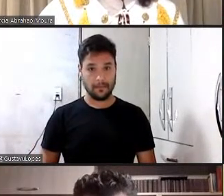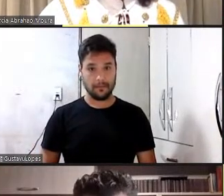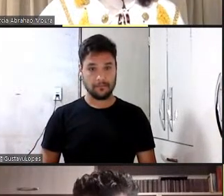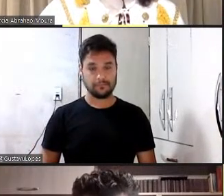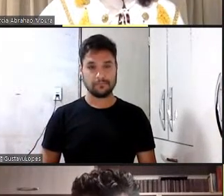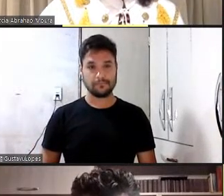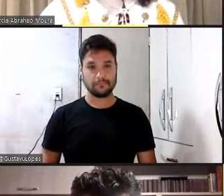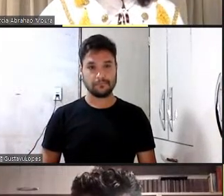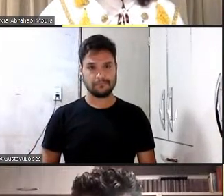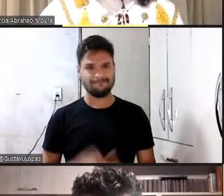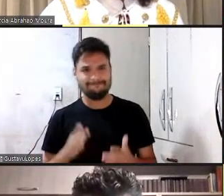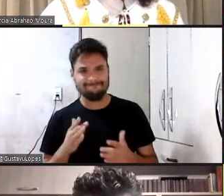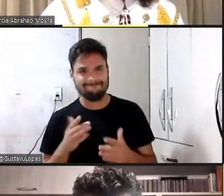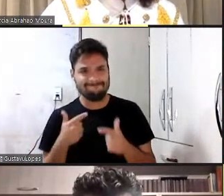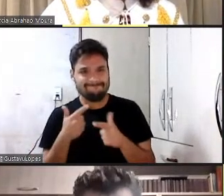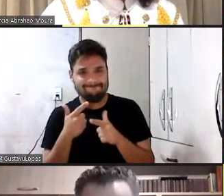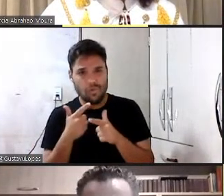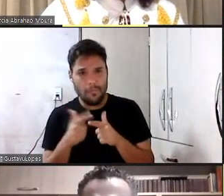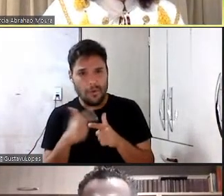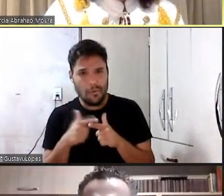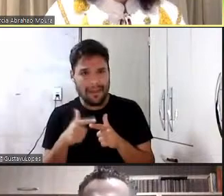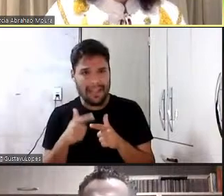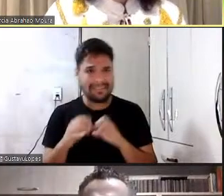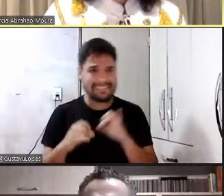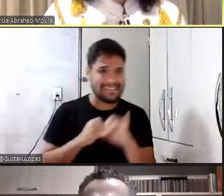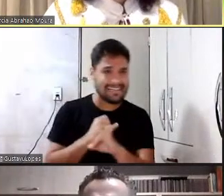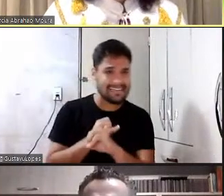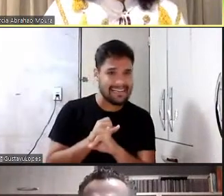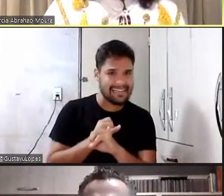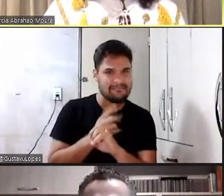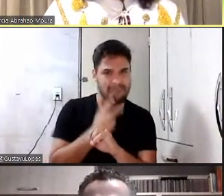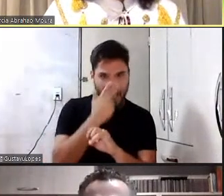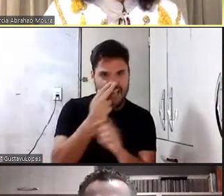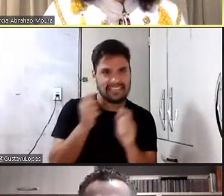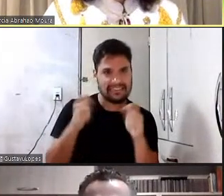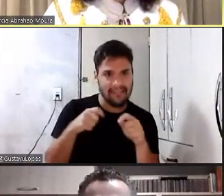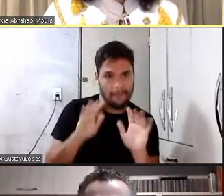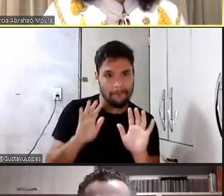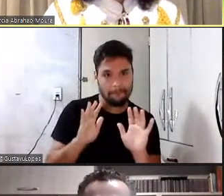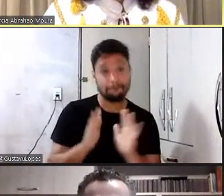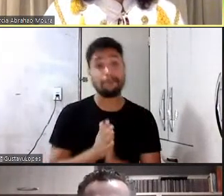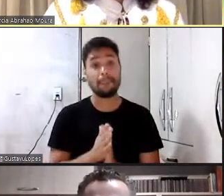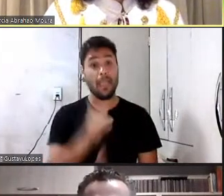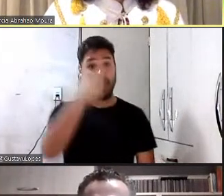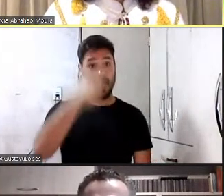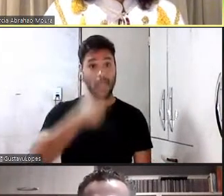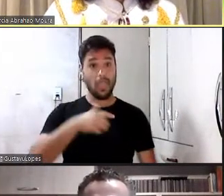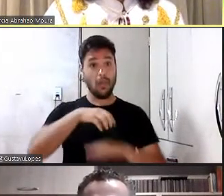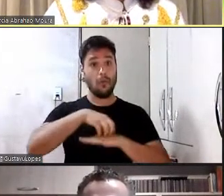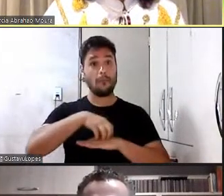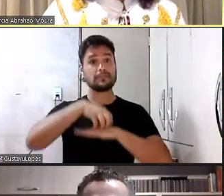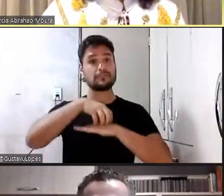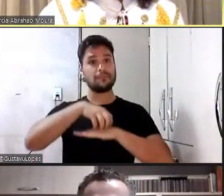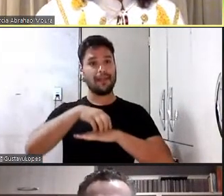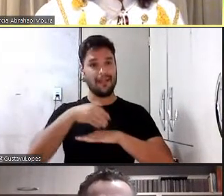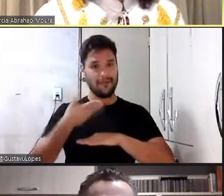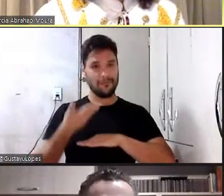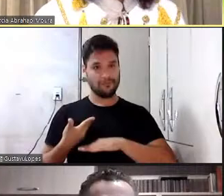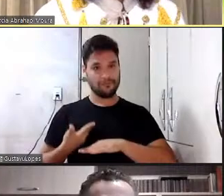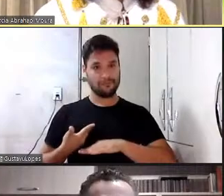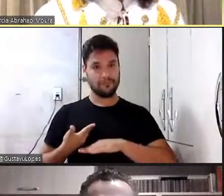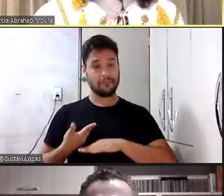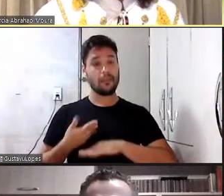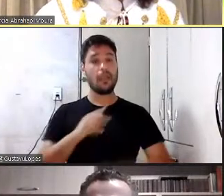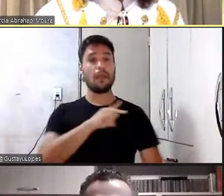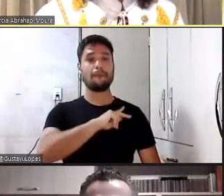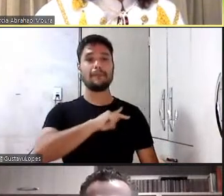Eu estou com um problema de rede, mas acho que eu consigo. Eu, Márcia Abraão Moura,